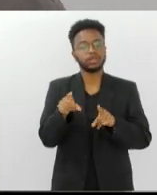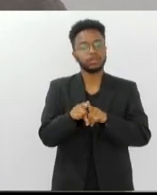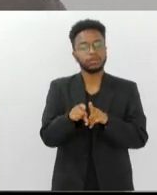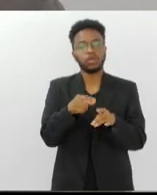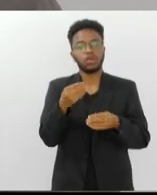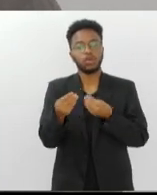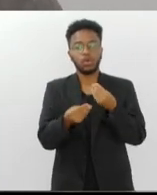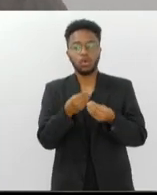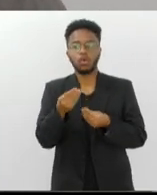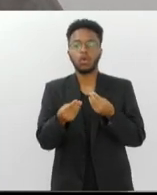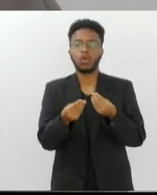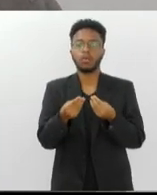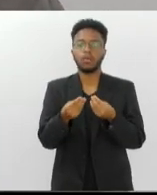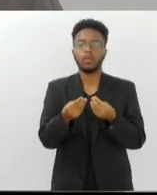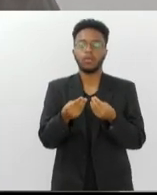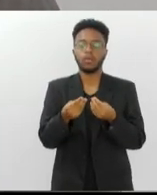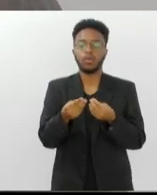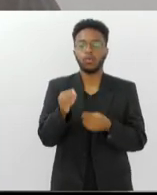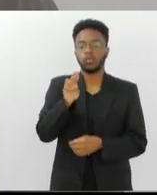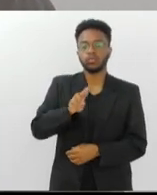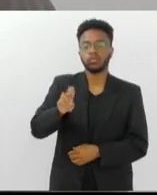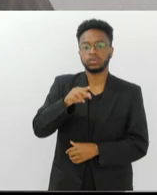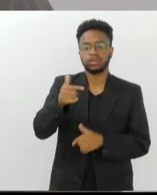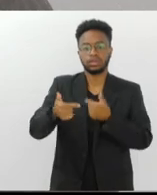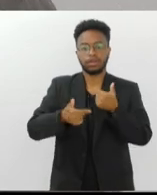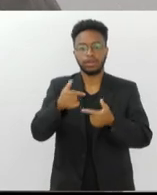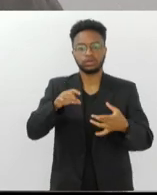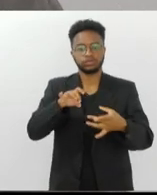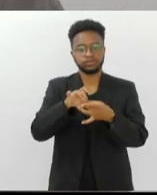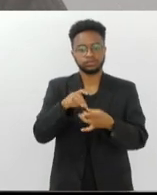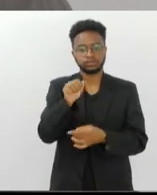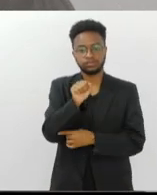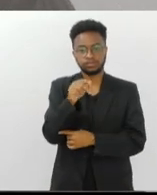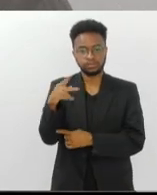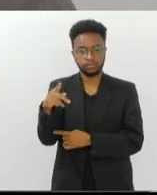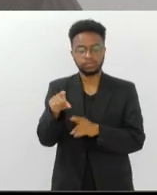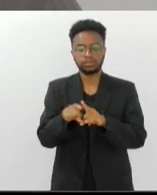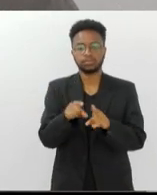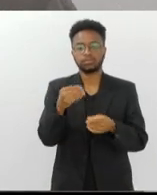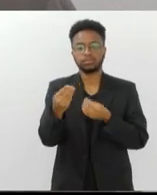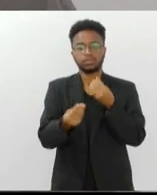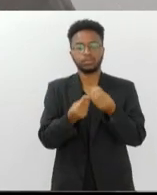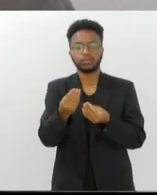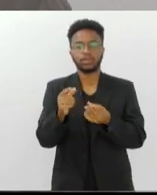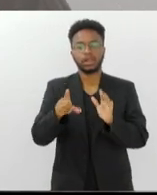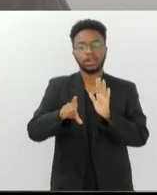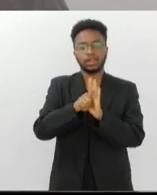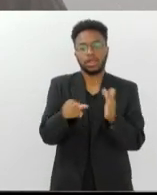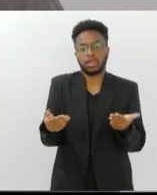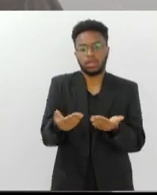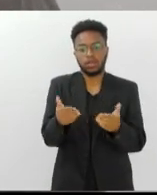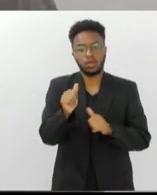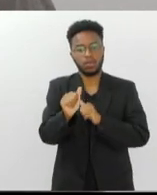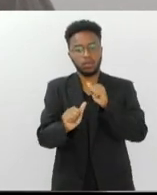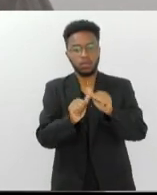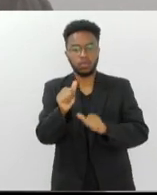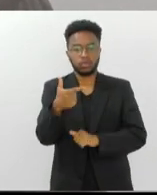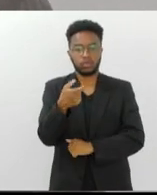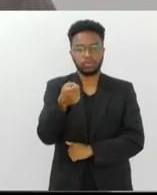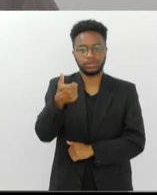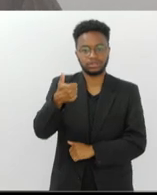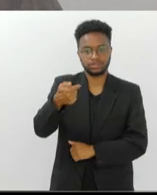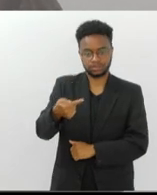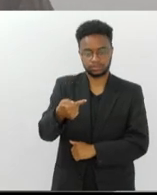que é, esse trabalho por aplicativos, das mudanças que a legislação atual, de